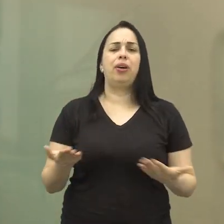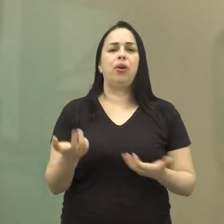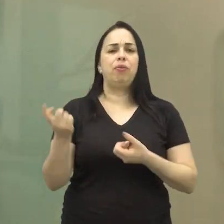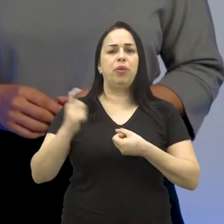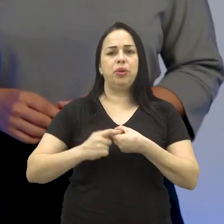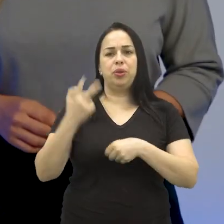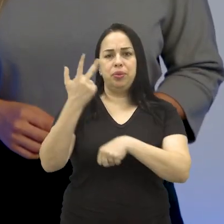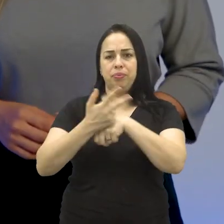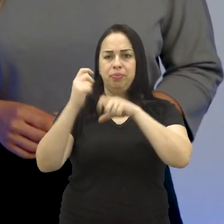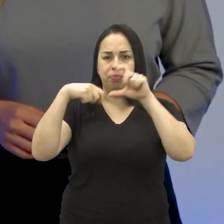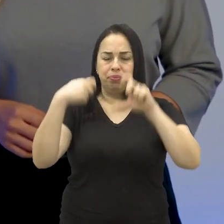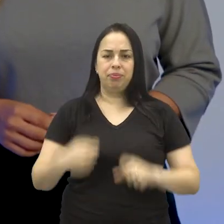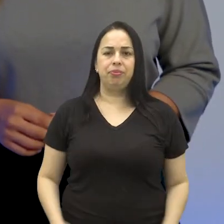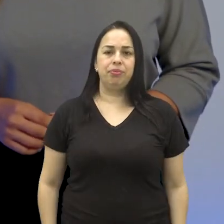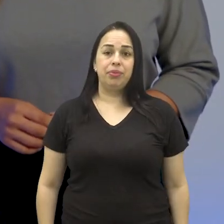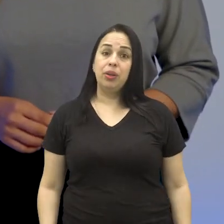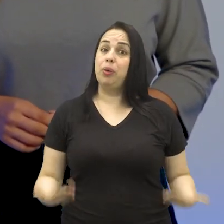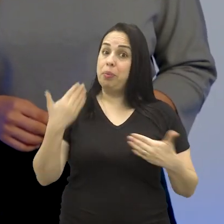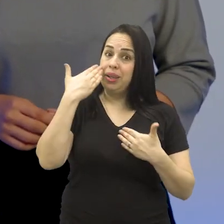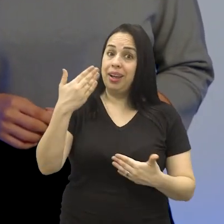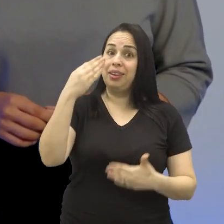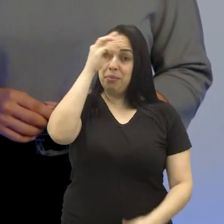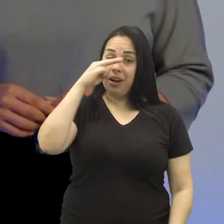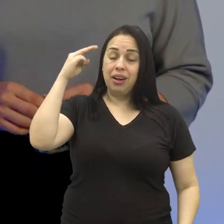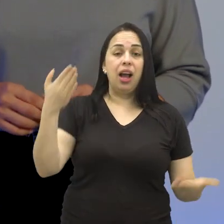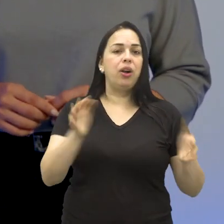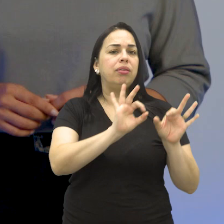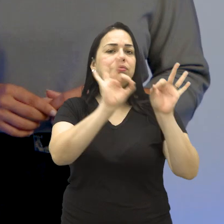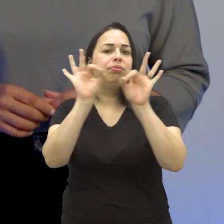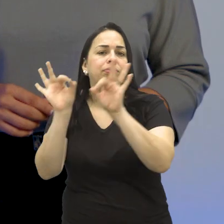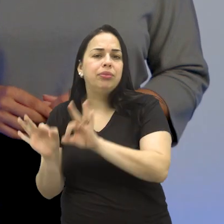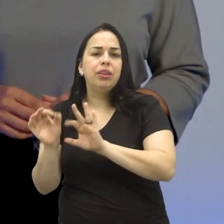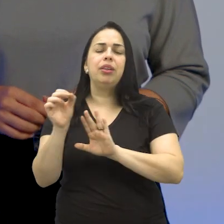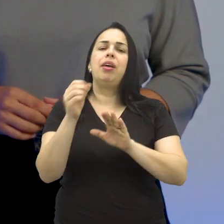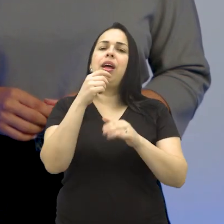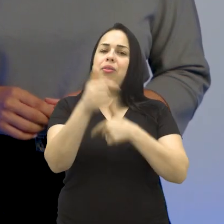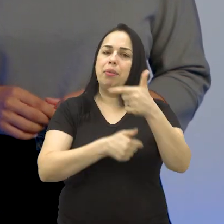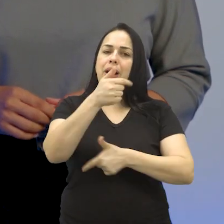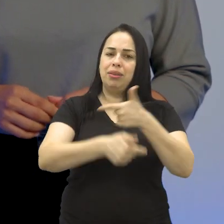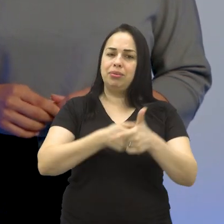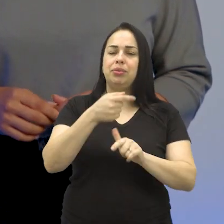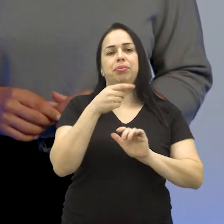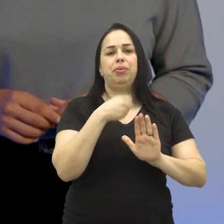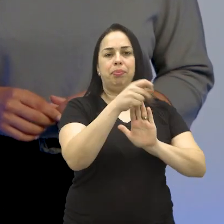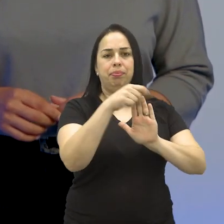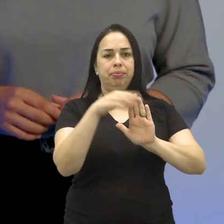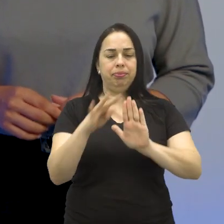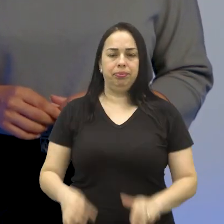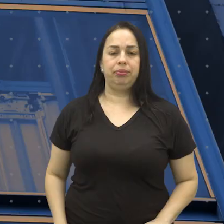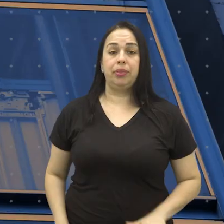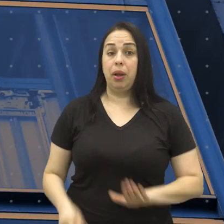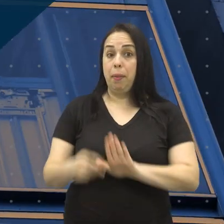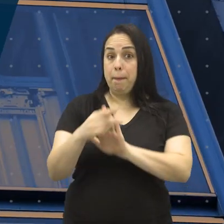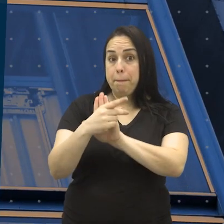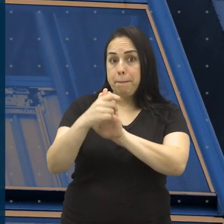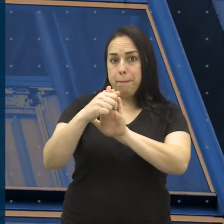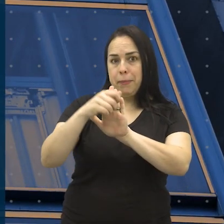você. Obrigada, Marvin. Hora de conferir as vagas de emprego abertas no PAT nesta terça-feira.